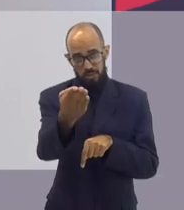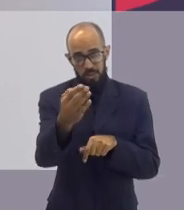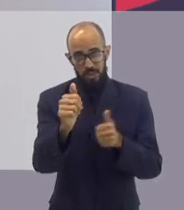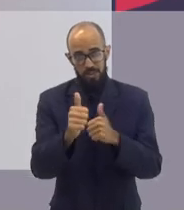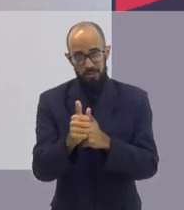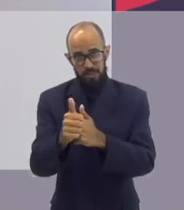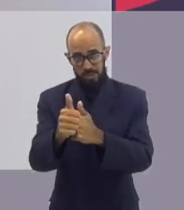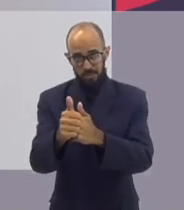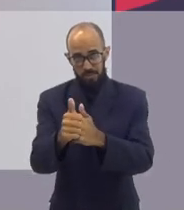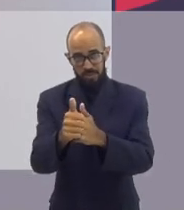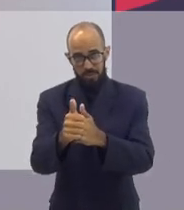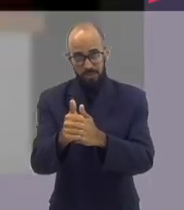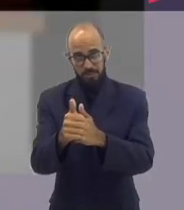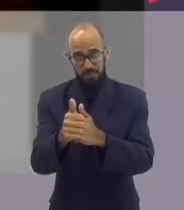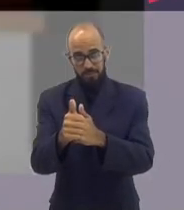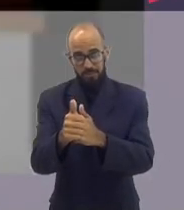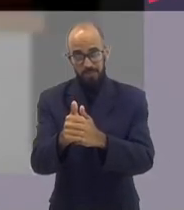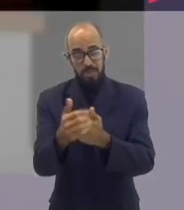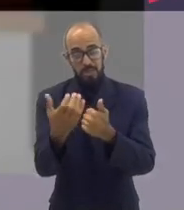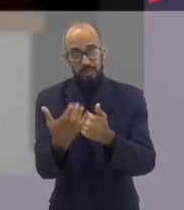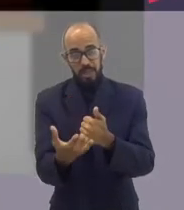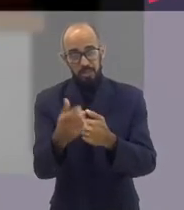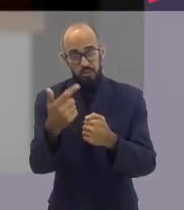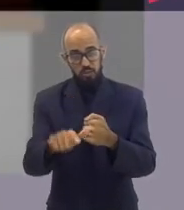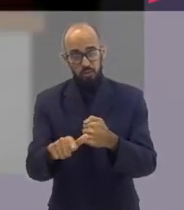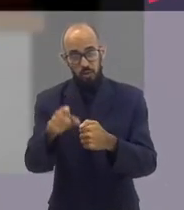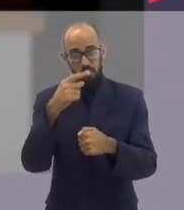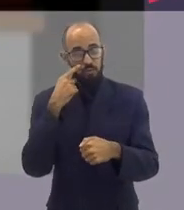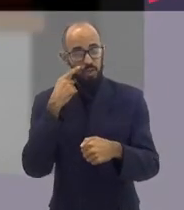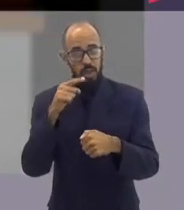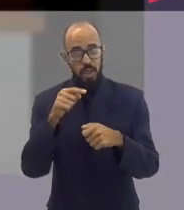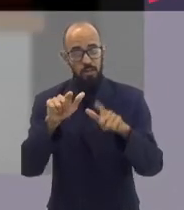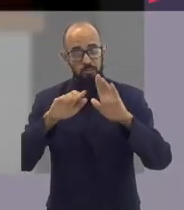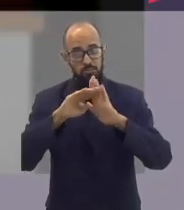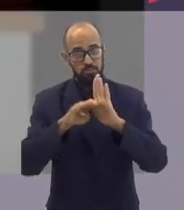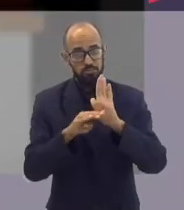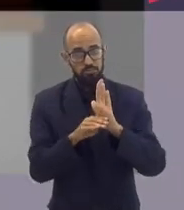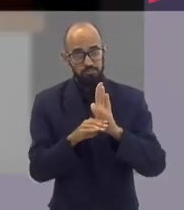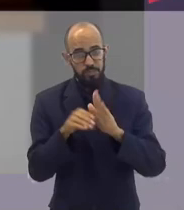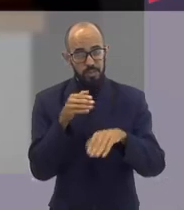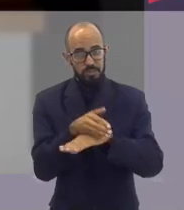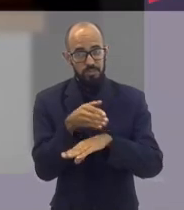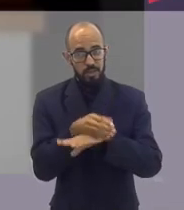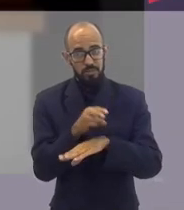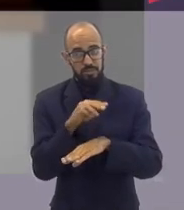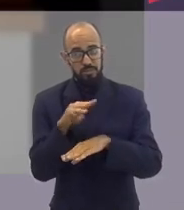nos acompanhou até aqui. Se quiser rever este ou outro programa da TV Alerj, acesse o